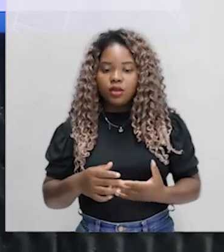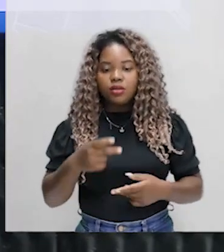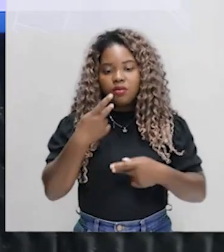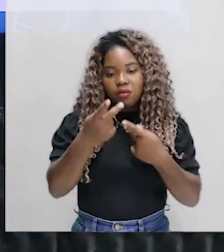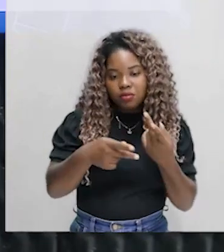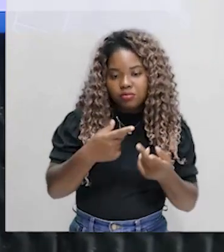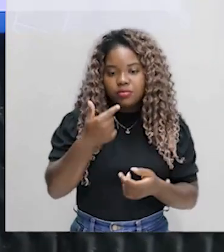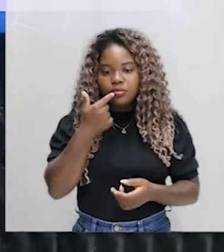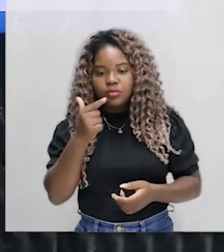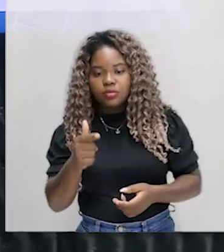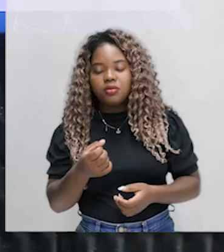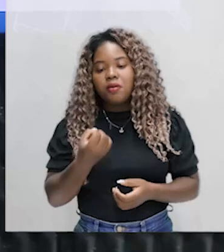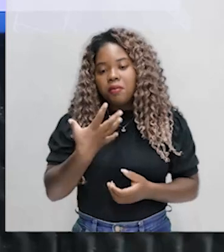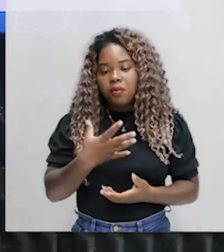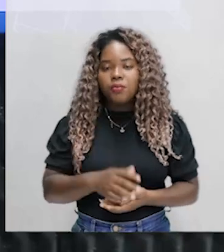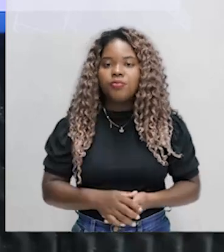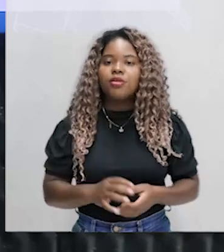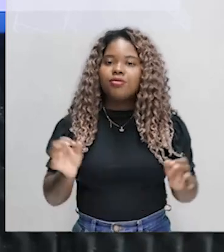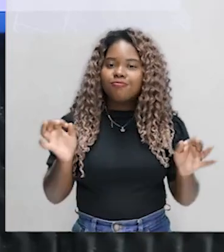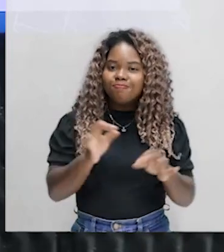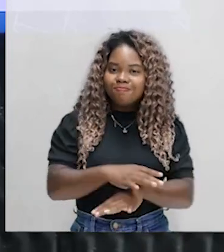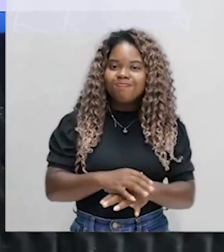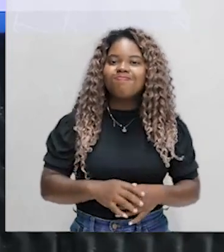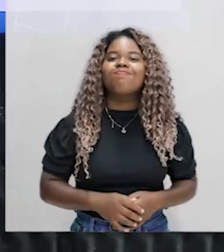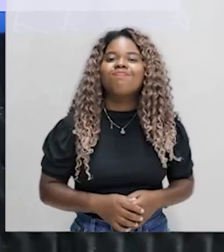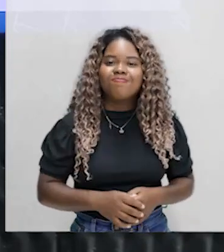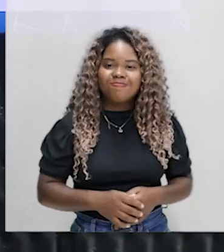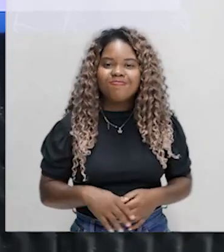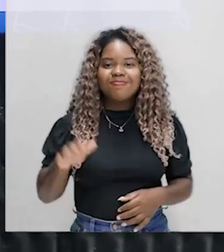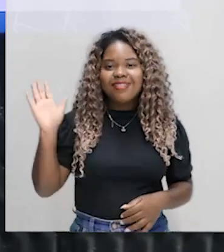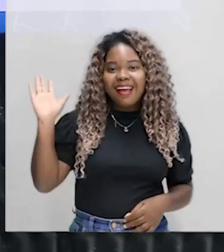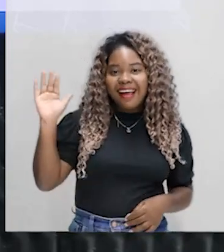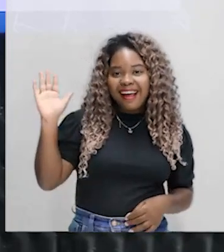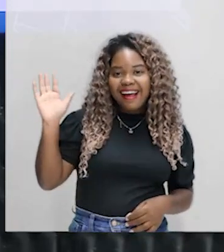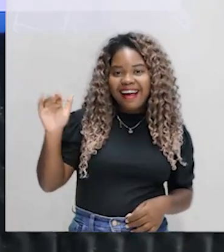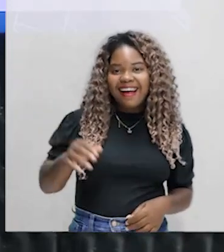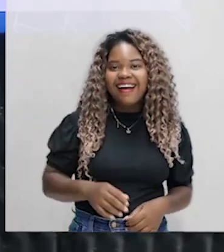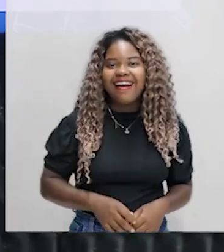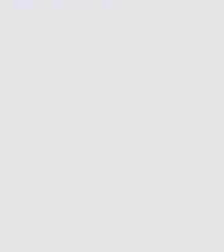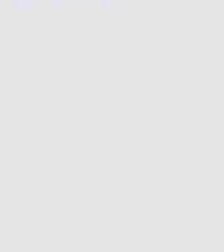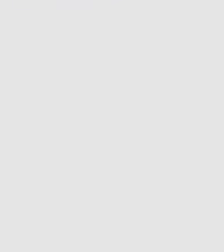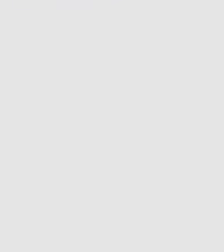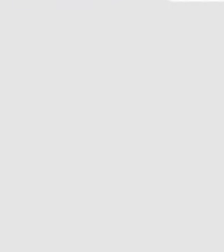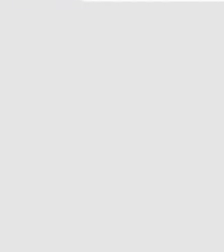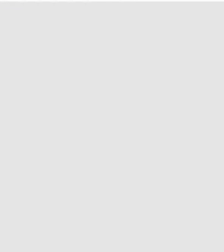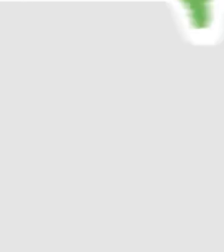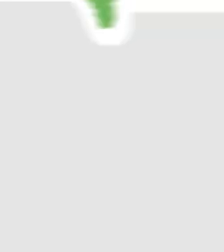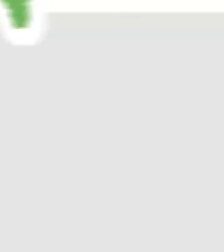país. Então, é bom que a gente aprenda. Por hoje é só, galera. Hasta luego!